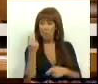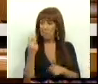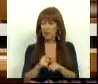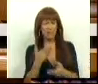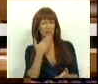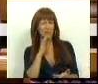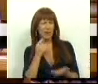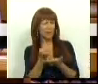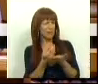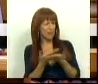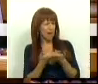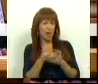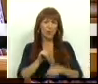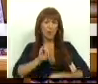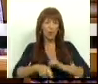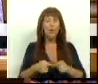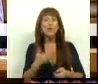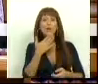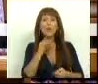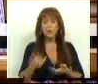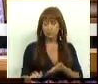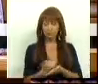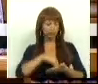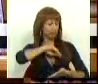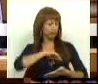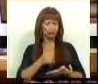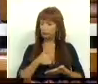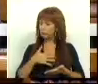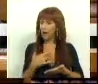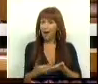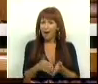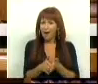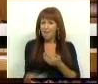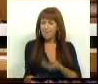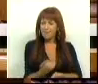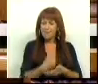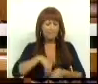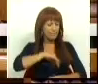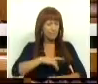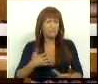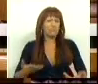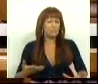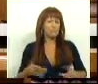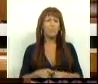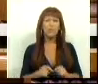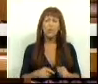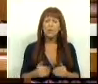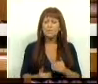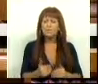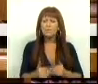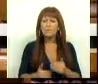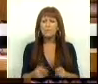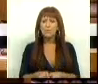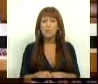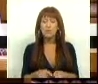de um mercado criado e em função de lucros que as empresas querem obter, ainda por cima com uma tendência